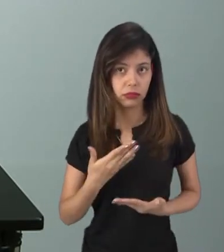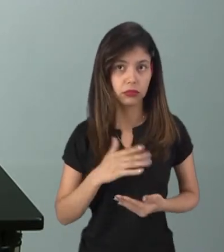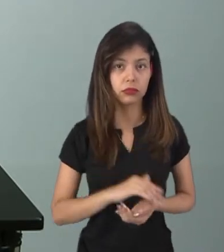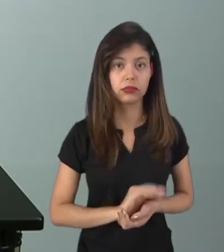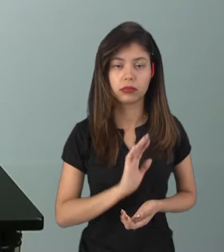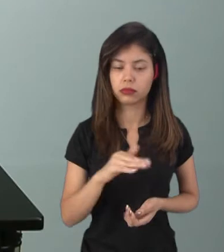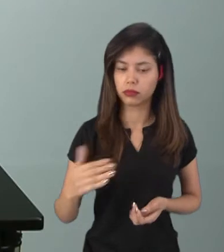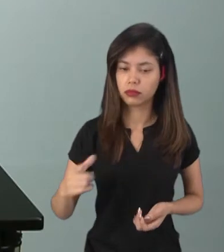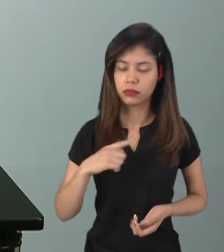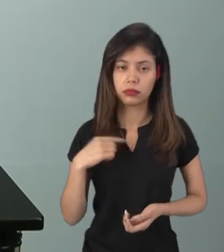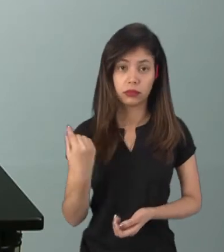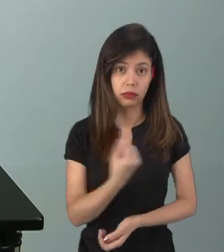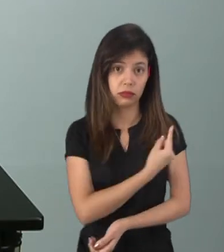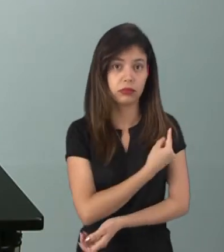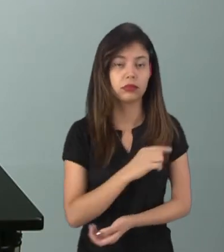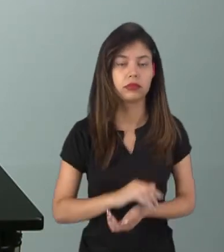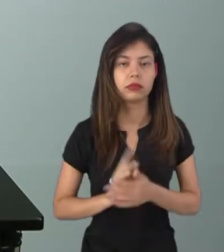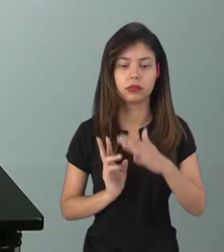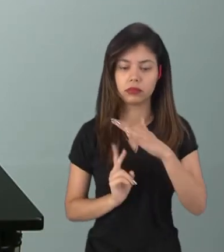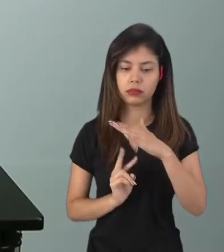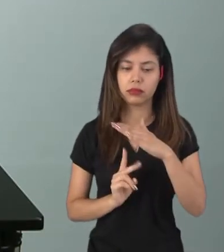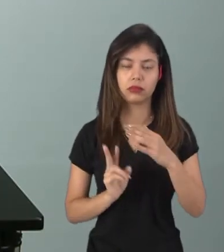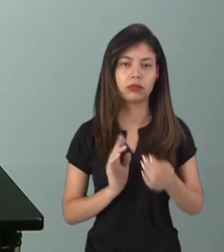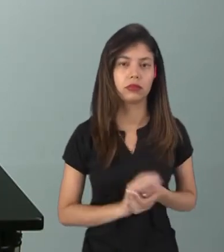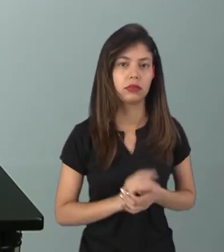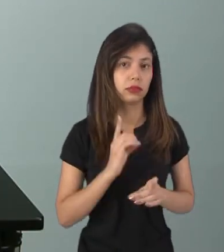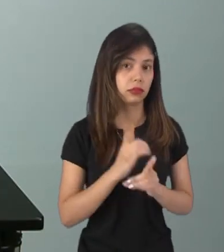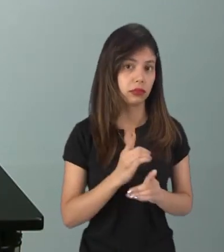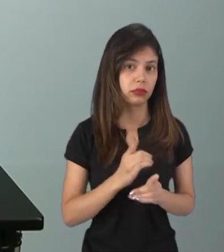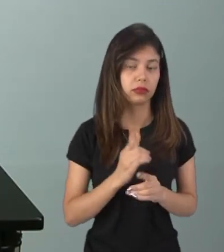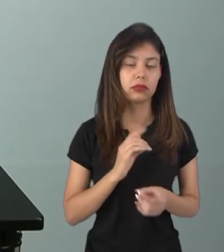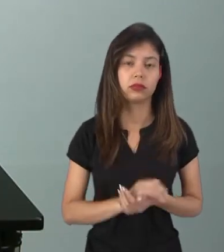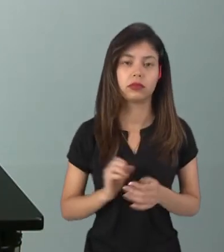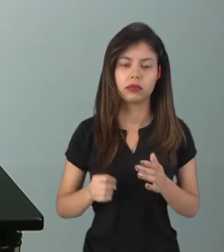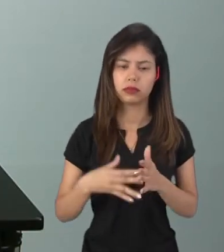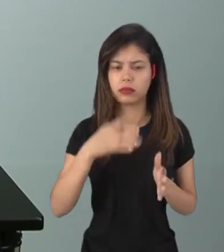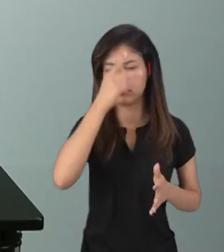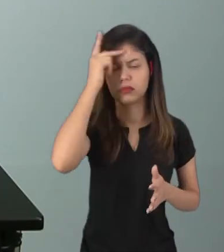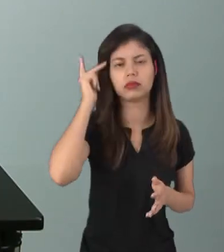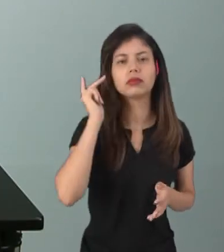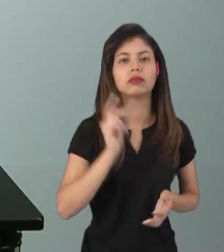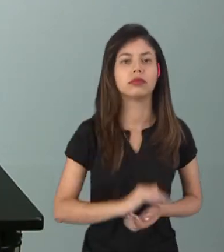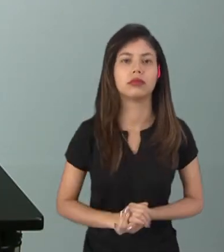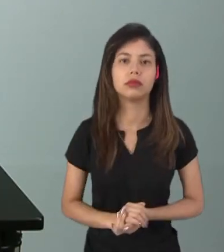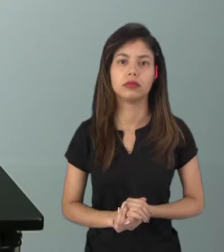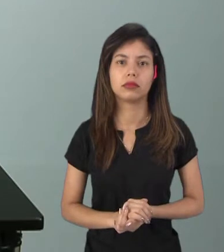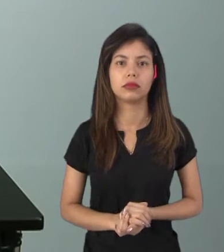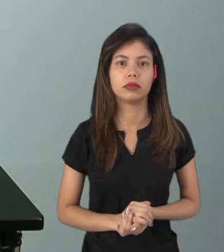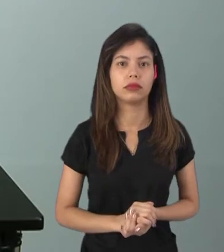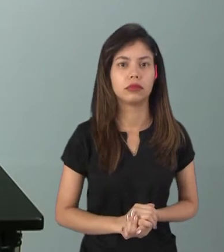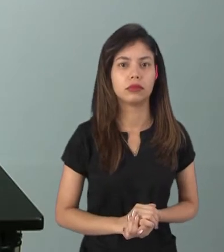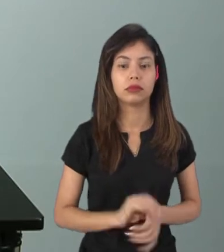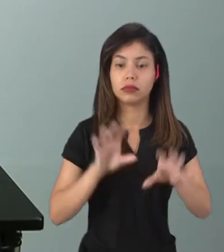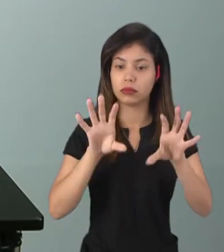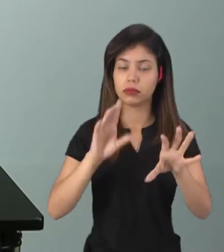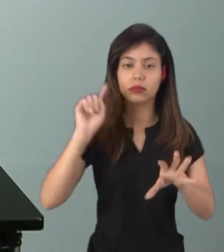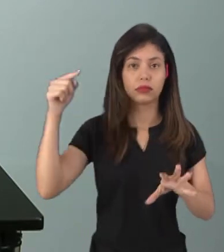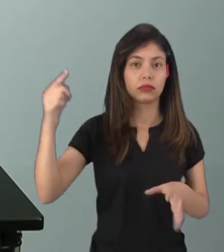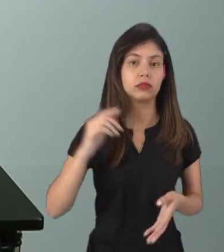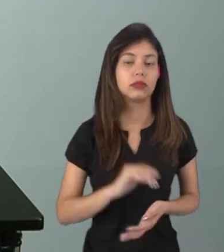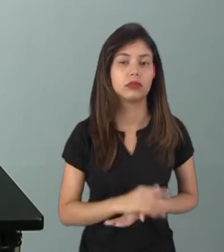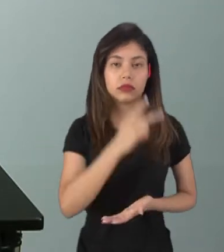né? Quando nós vamos a uma praça, nós encontramos, né, muitas pessoas, não é? E